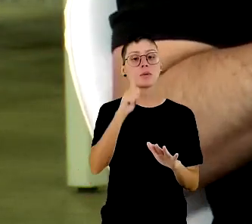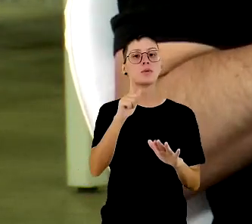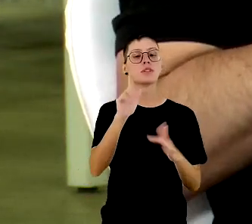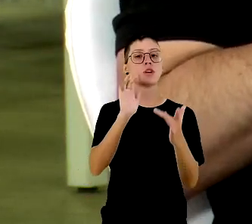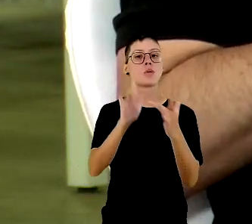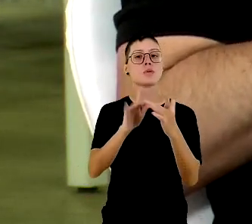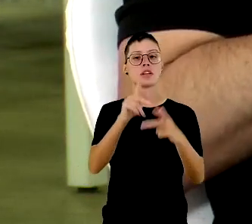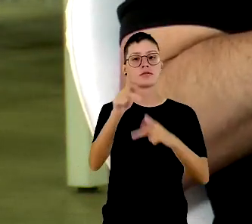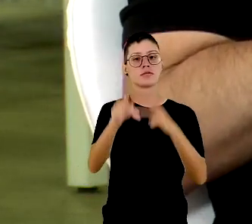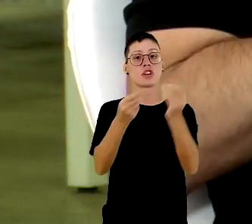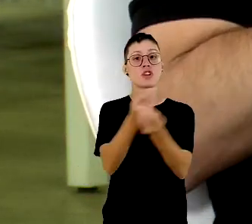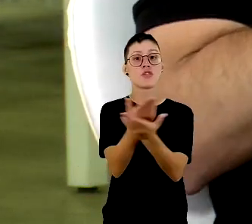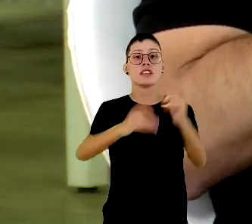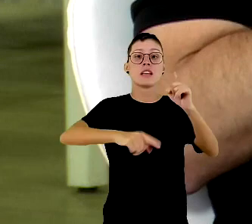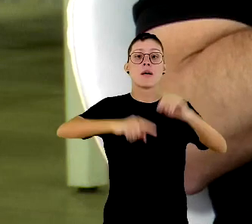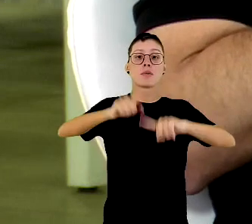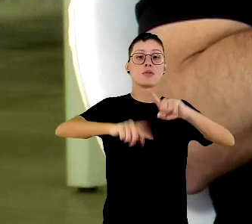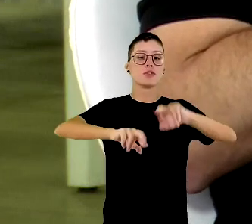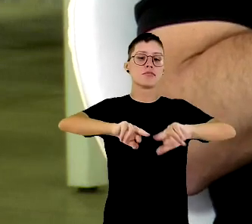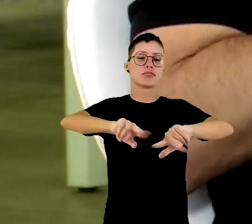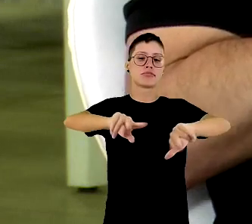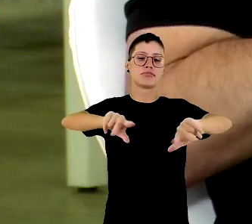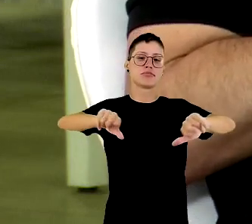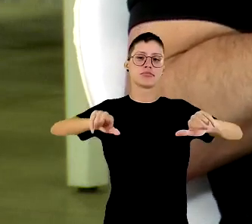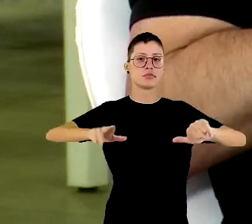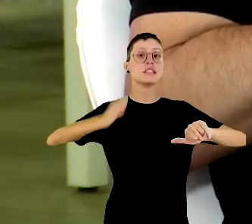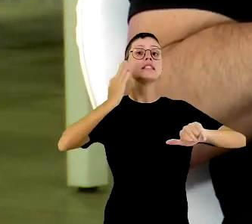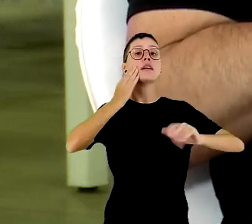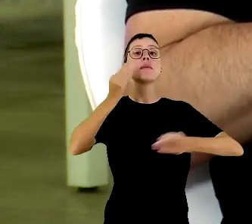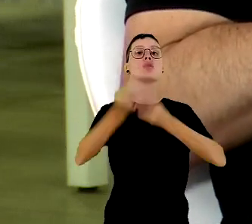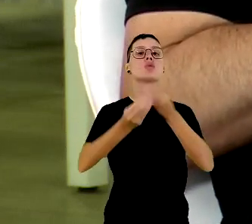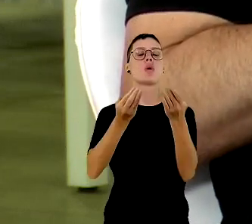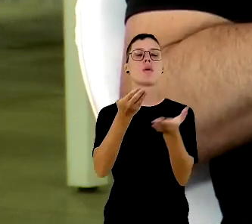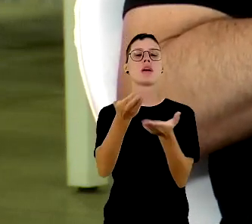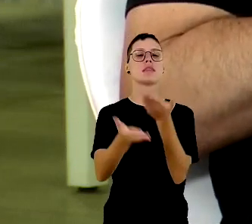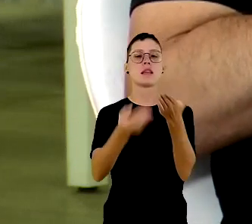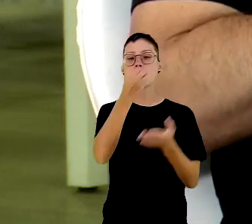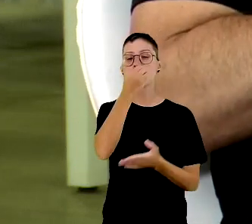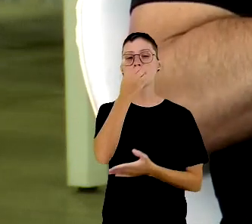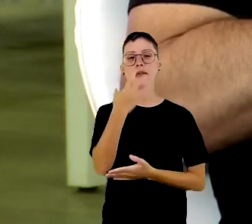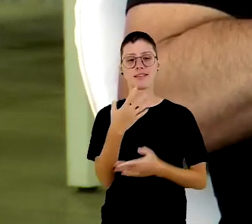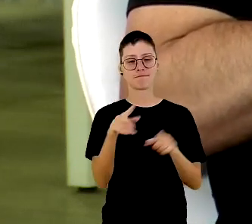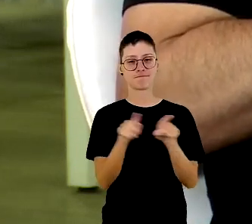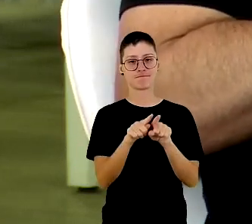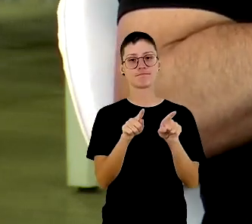produtos diferenciados e sabendo como atender esse cliente. Eu acho que tem uma